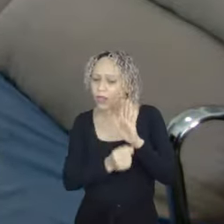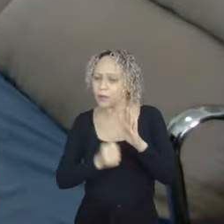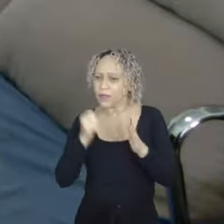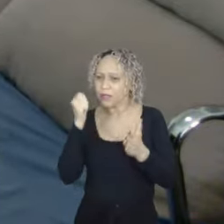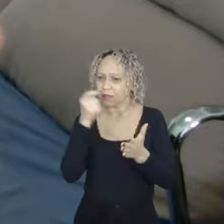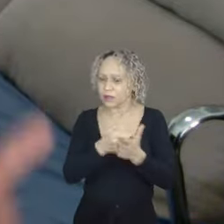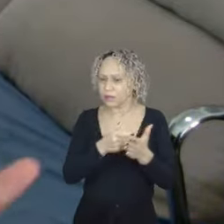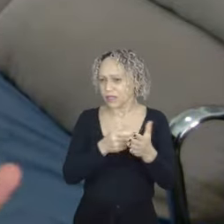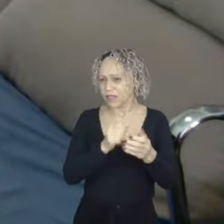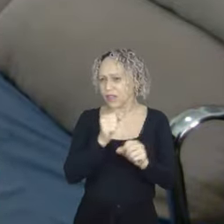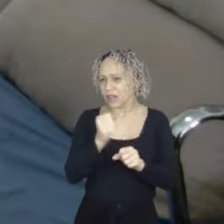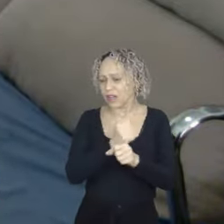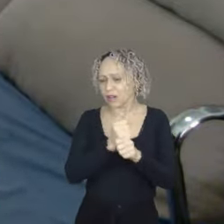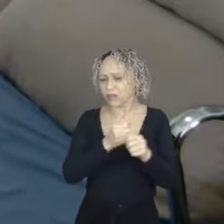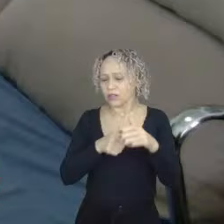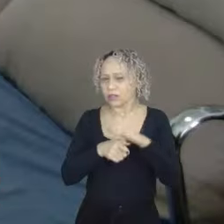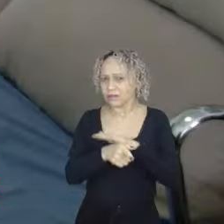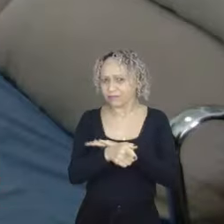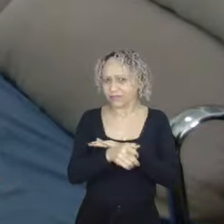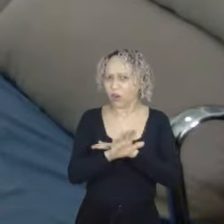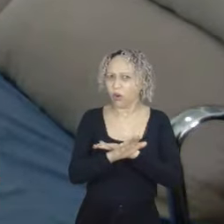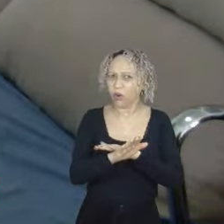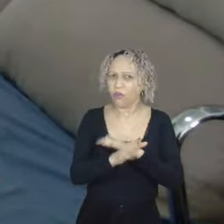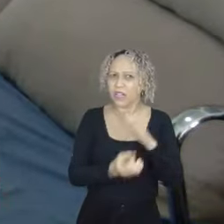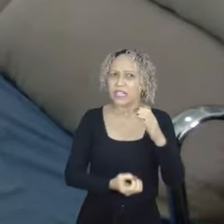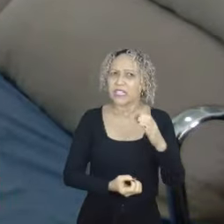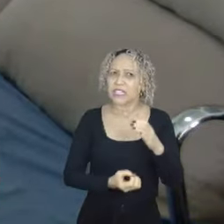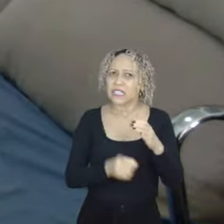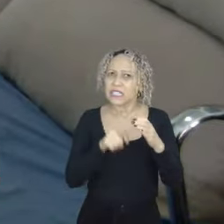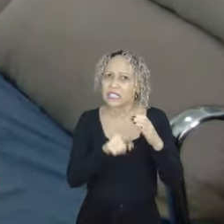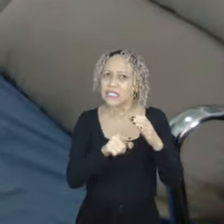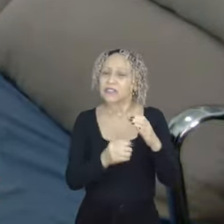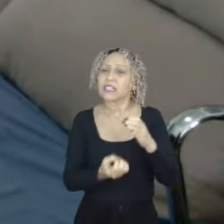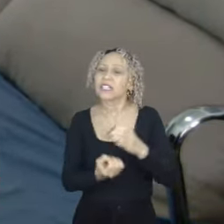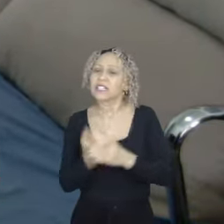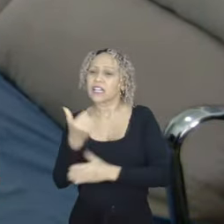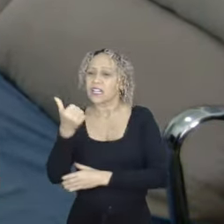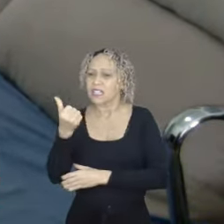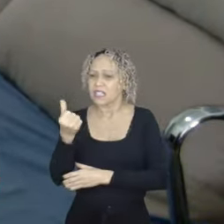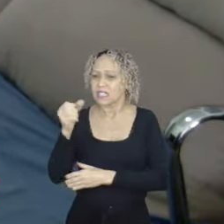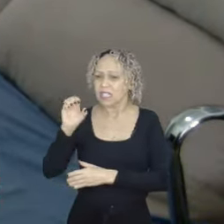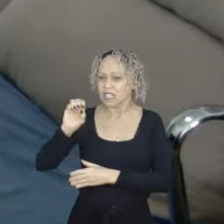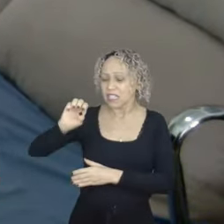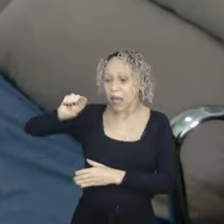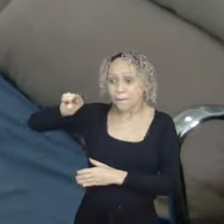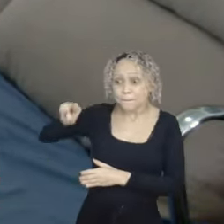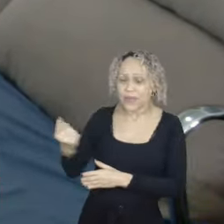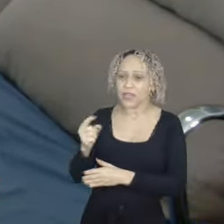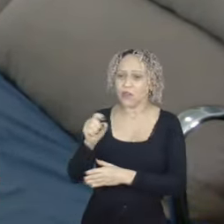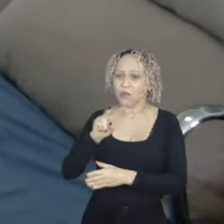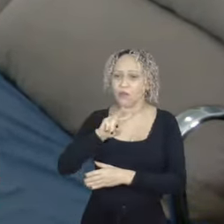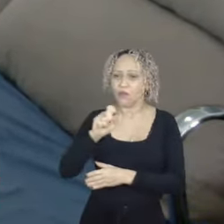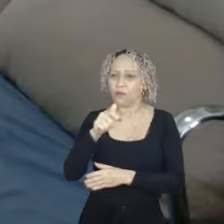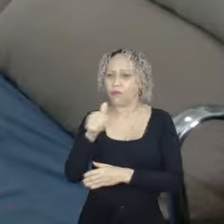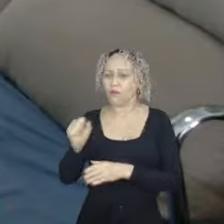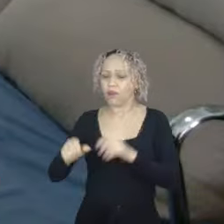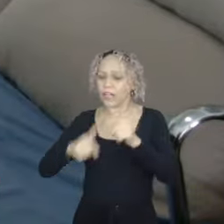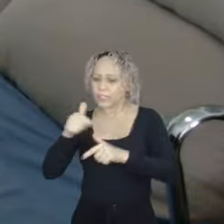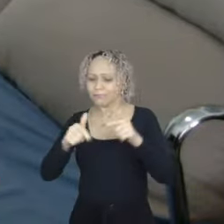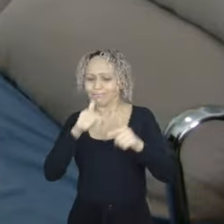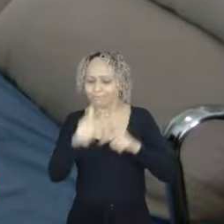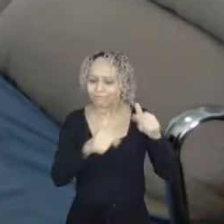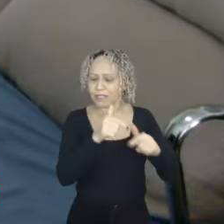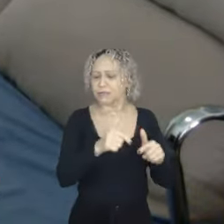tecnologia, geração de empregos, são 60 mil empregos diretos e indiretos que vão ser gerados aí com esse submarino, e